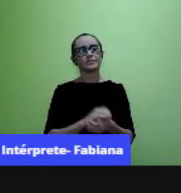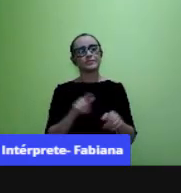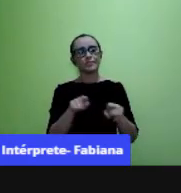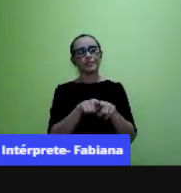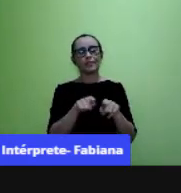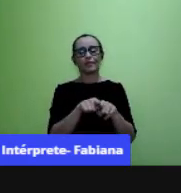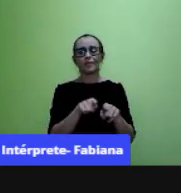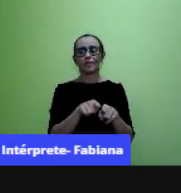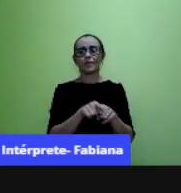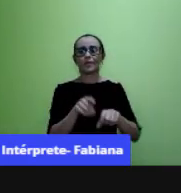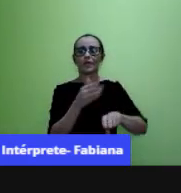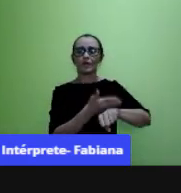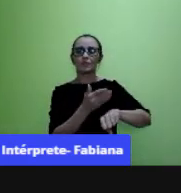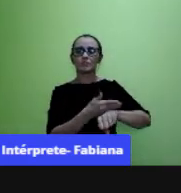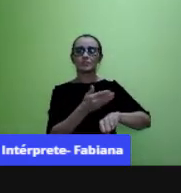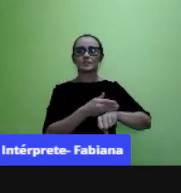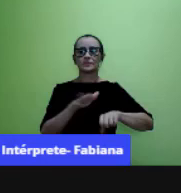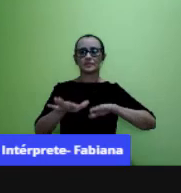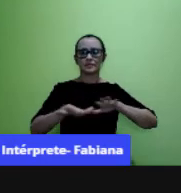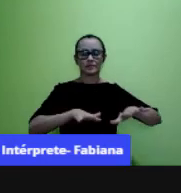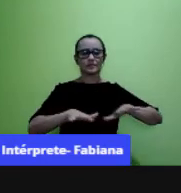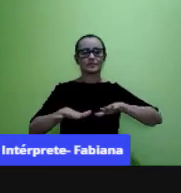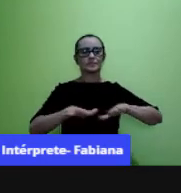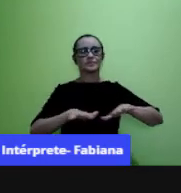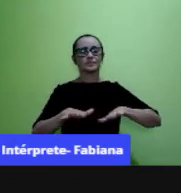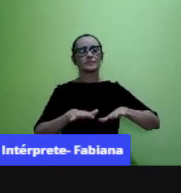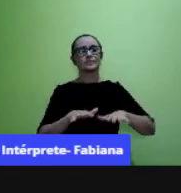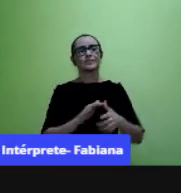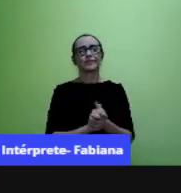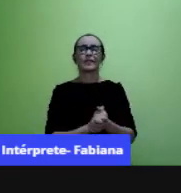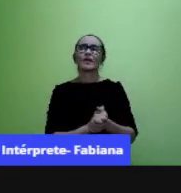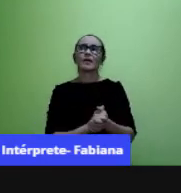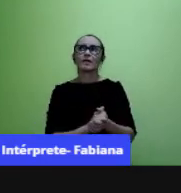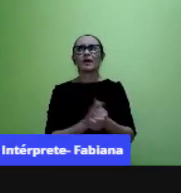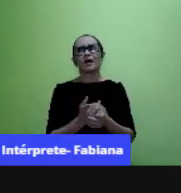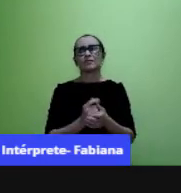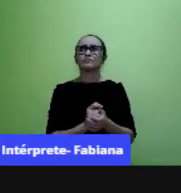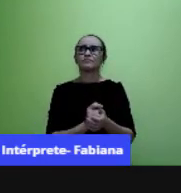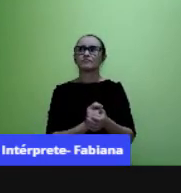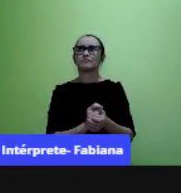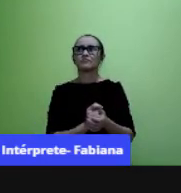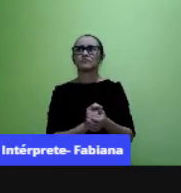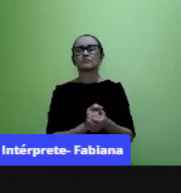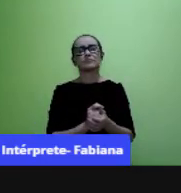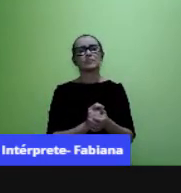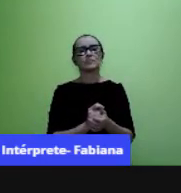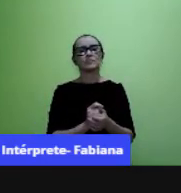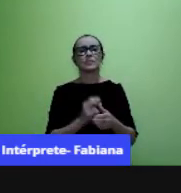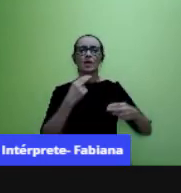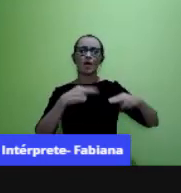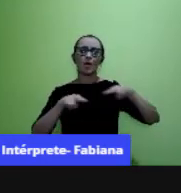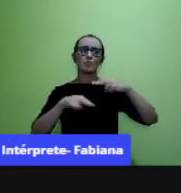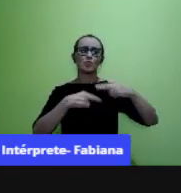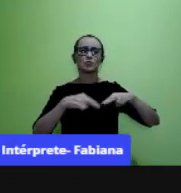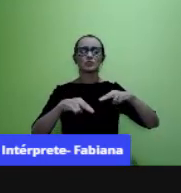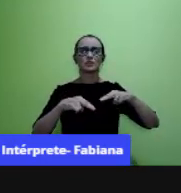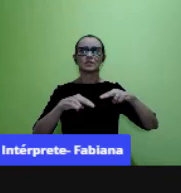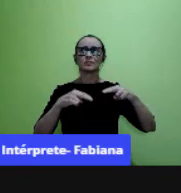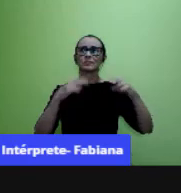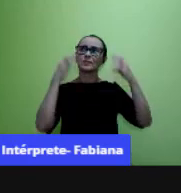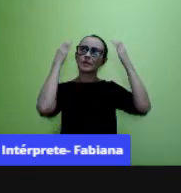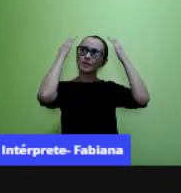motoras. Então, às vezes, você pode falar assim para mim, eu estou trabalhando a música cabeça, ombro, joelho e